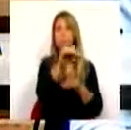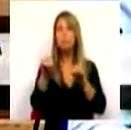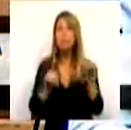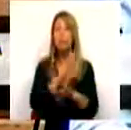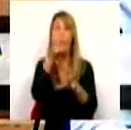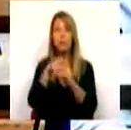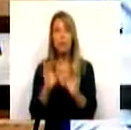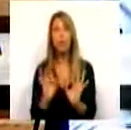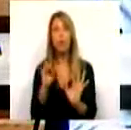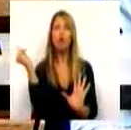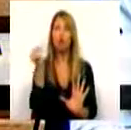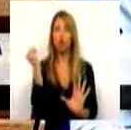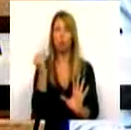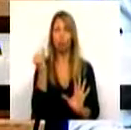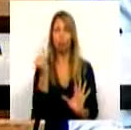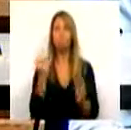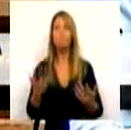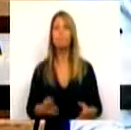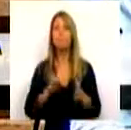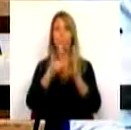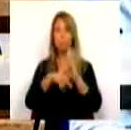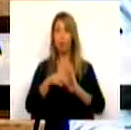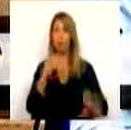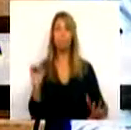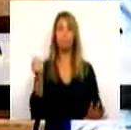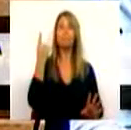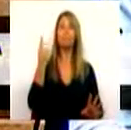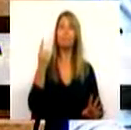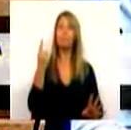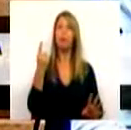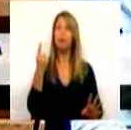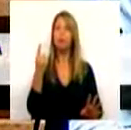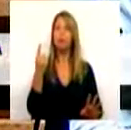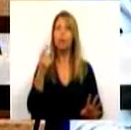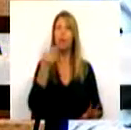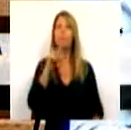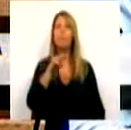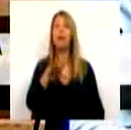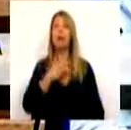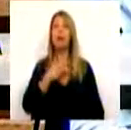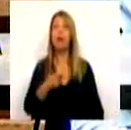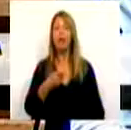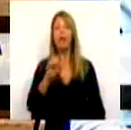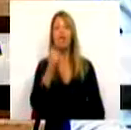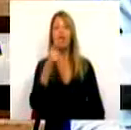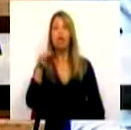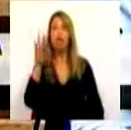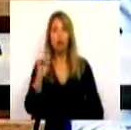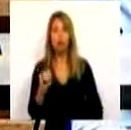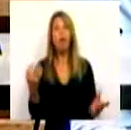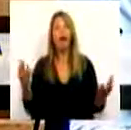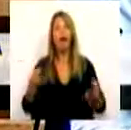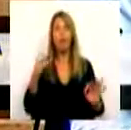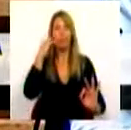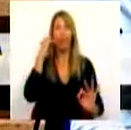próprio Instituto. O projeto piloto de parte da Pereda Gerês fez um ano, tivemos de facto muito bons resultados,